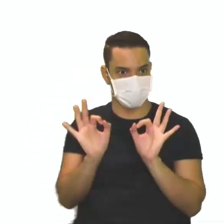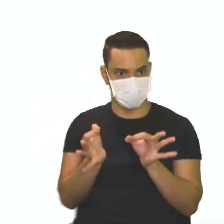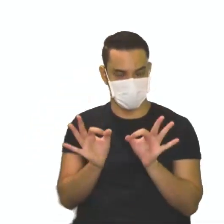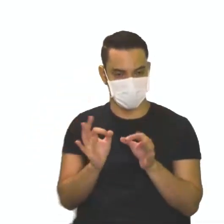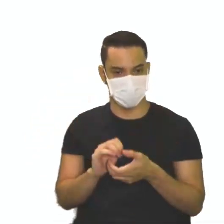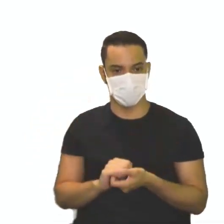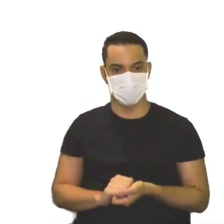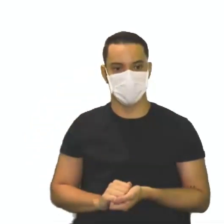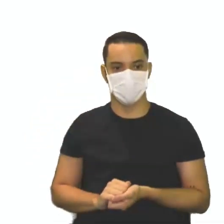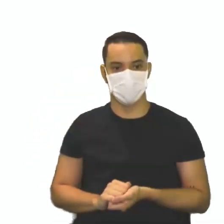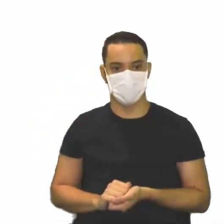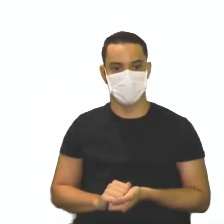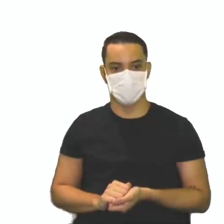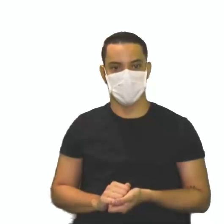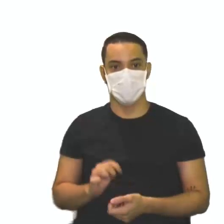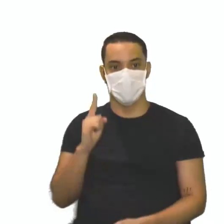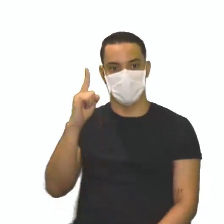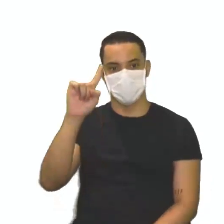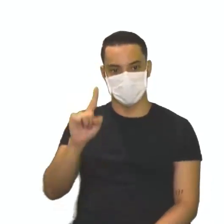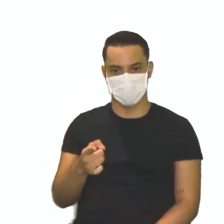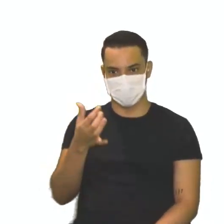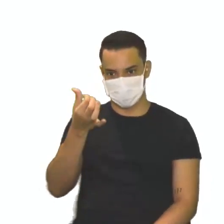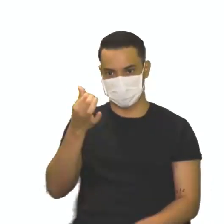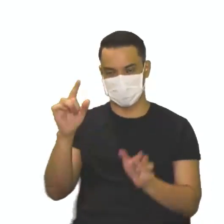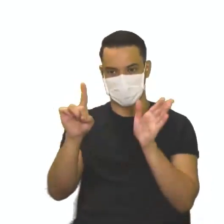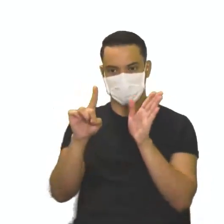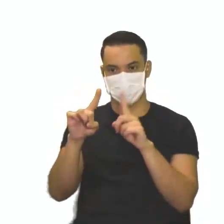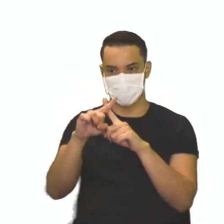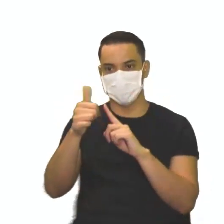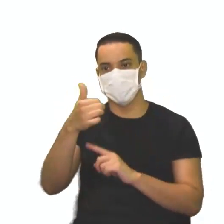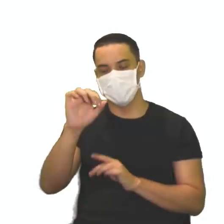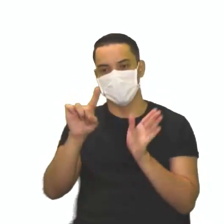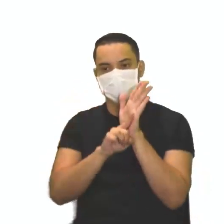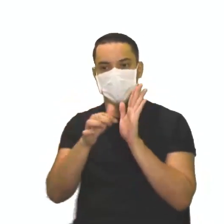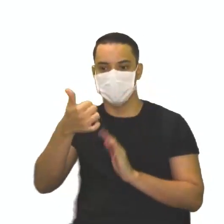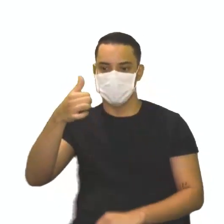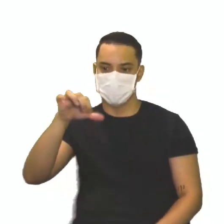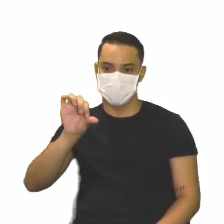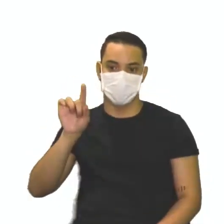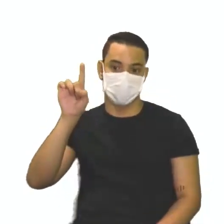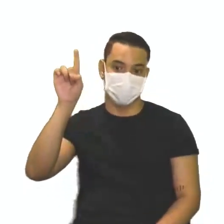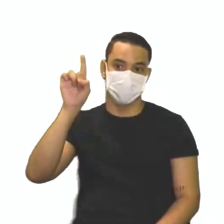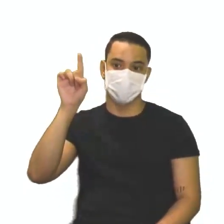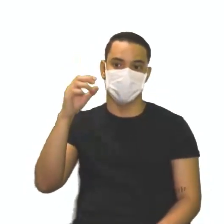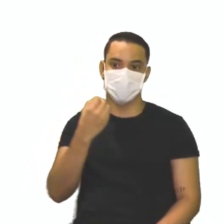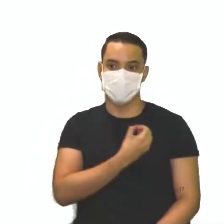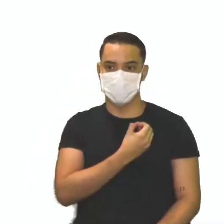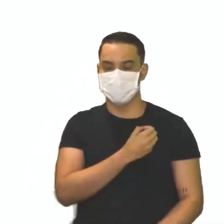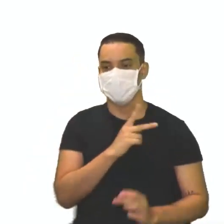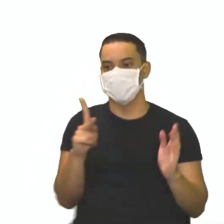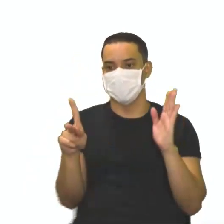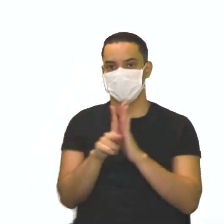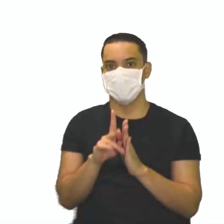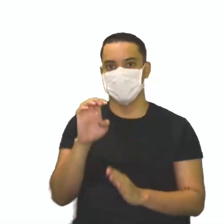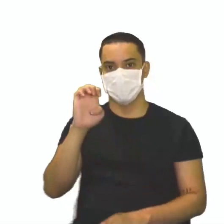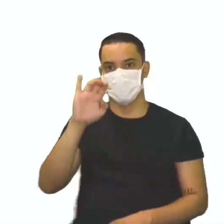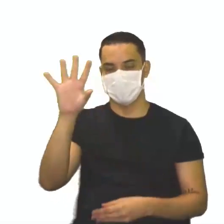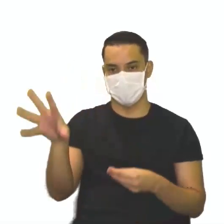bom? Esse 1,6 vezes 10 a menos 19 é o valor da carga